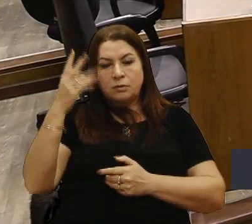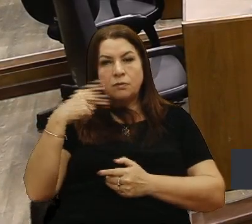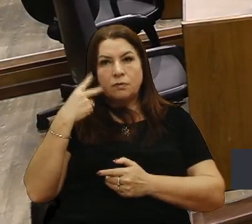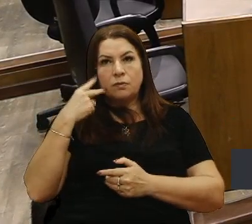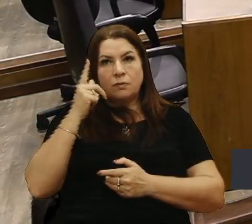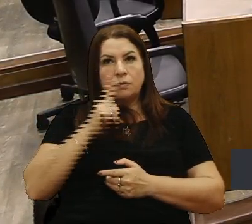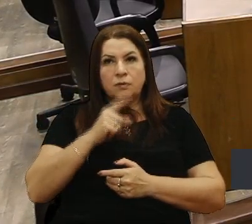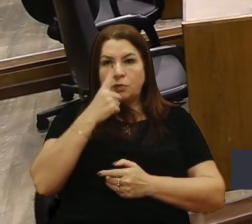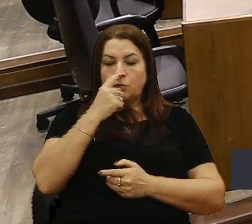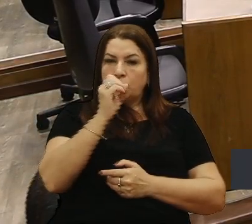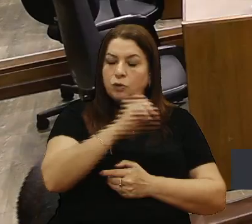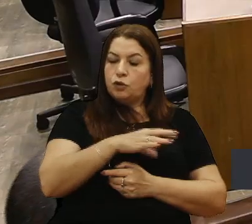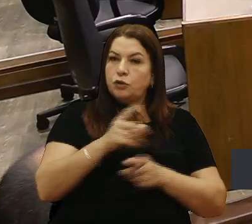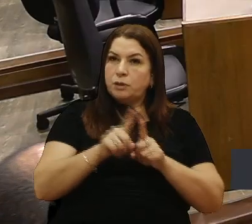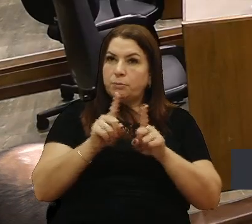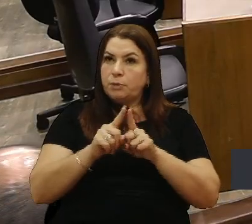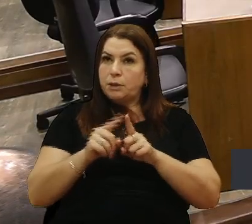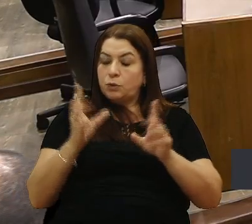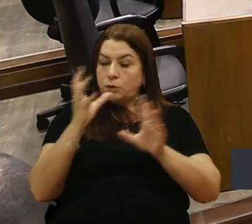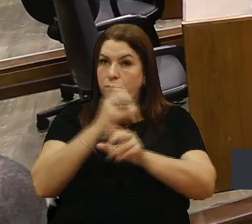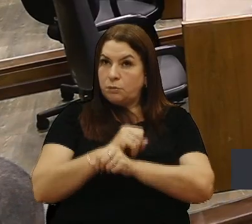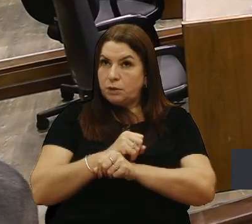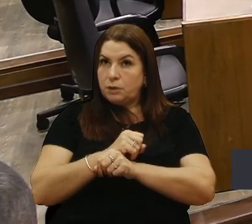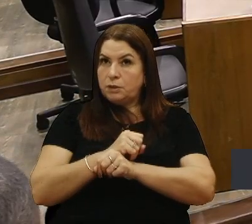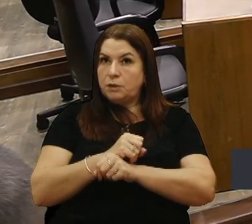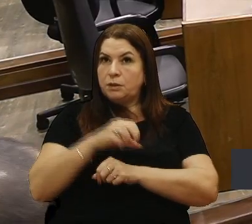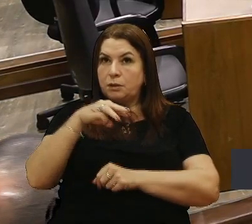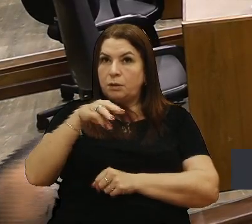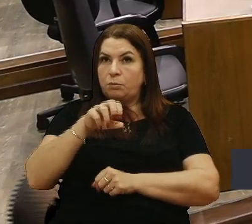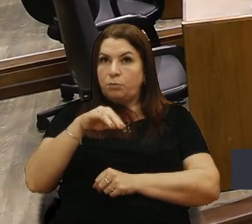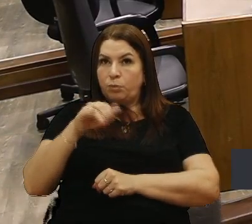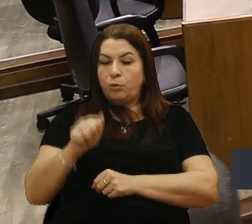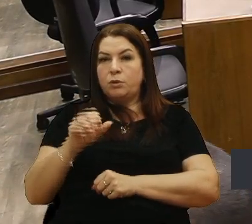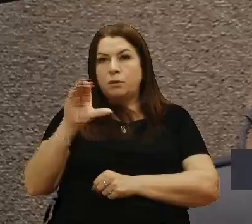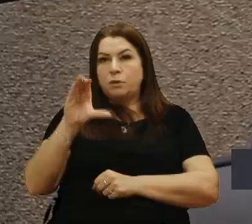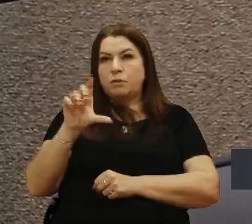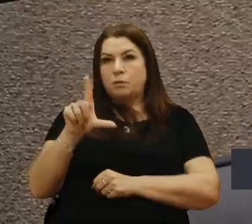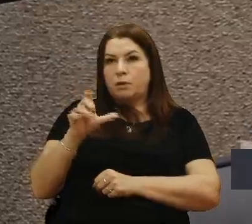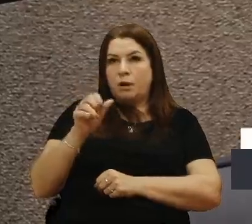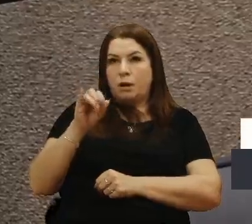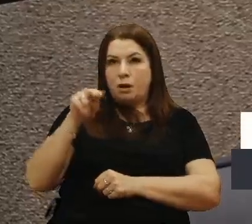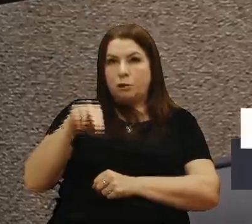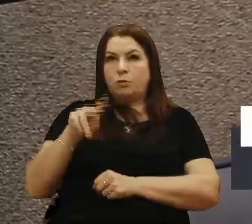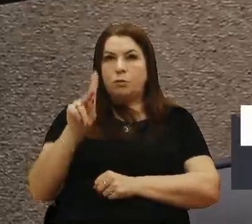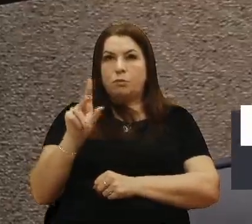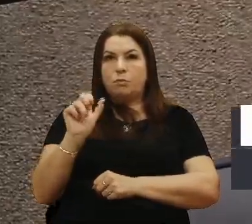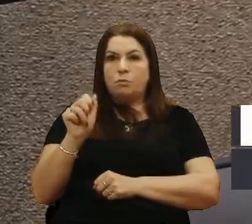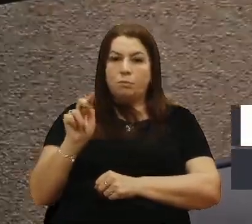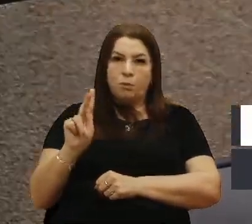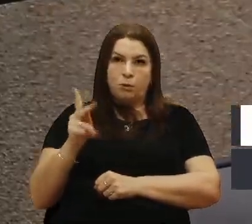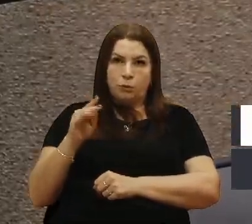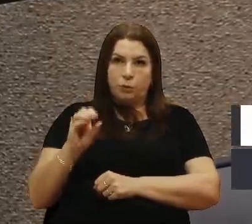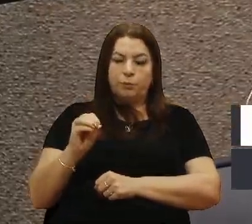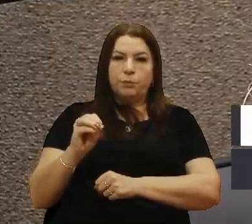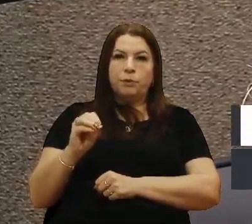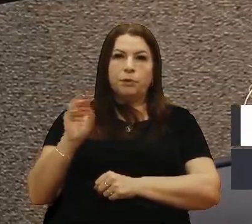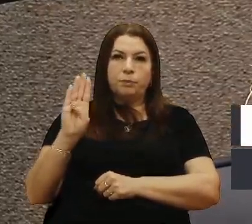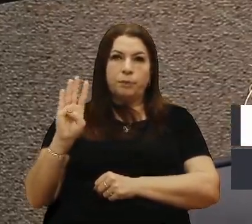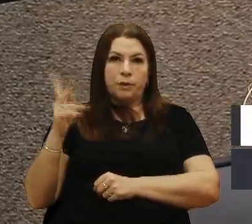questão do lixo quanto as questões dos animais, tá o Moita aí, o Clayton, o Paulinho, né, de lá do